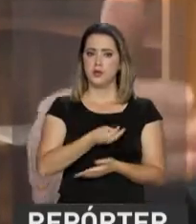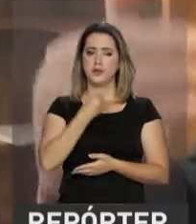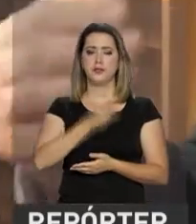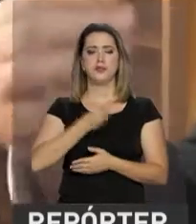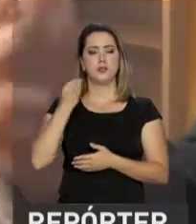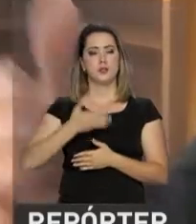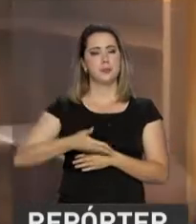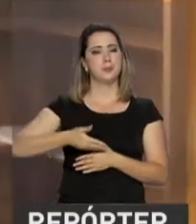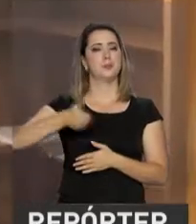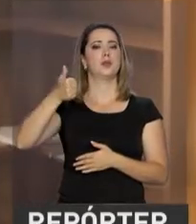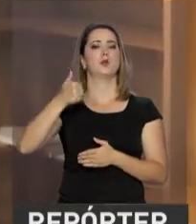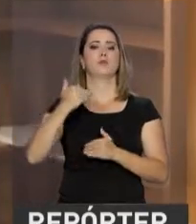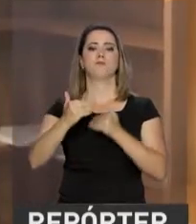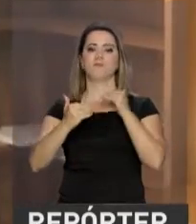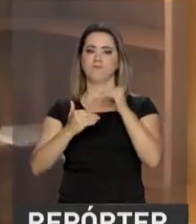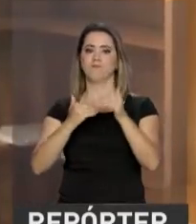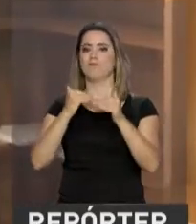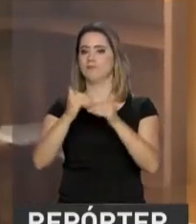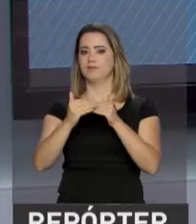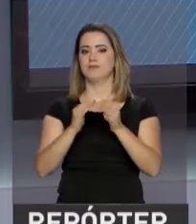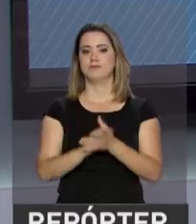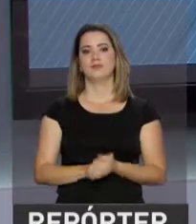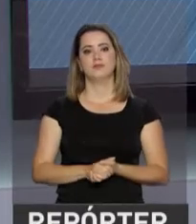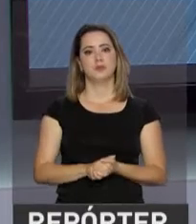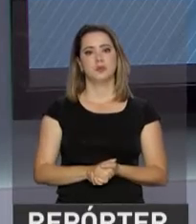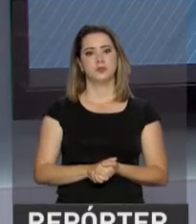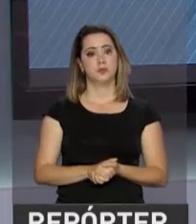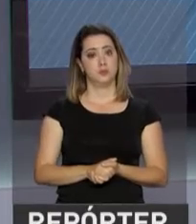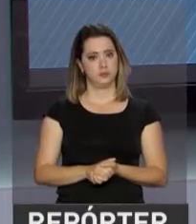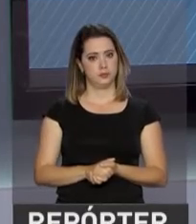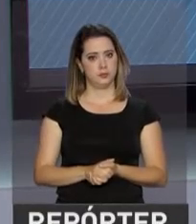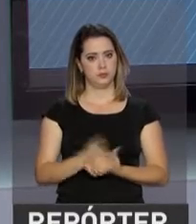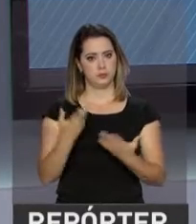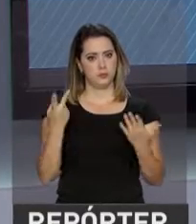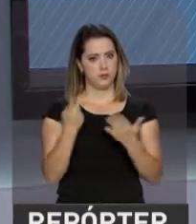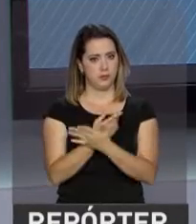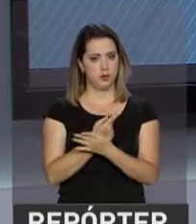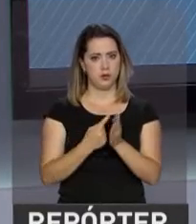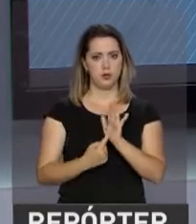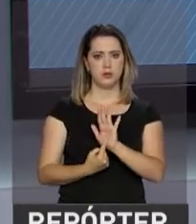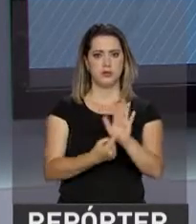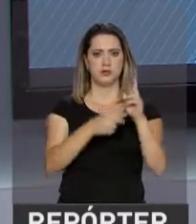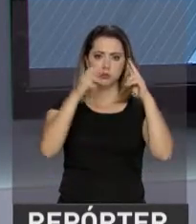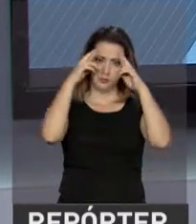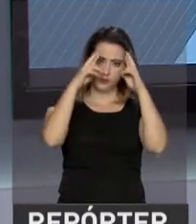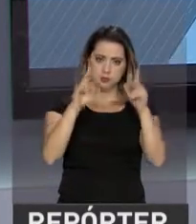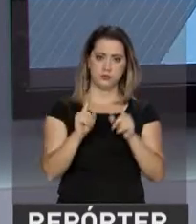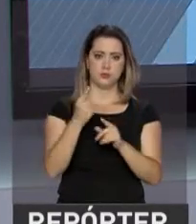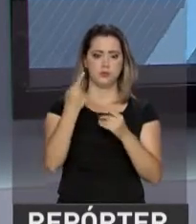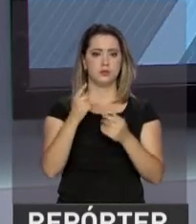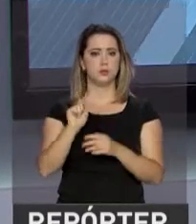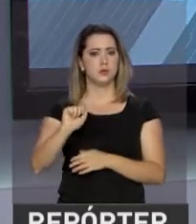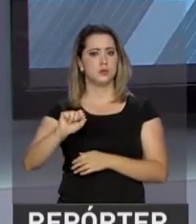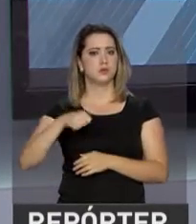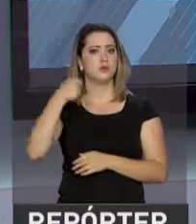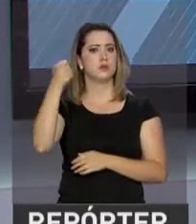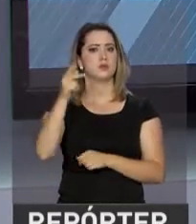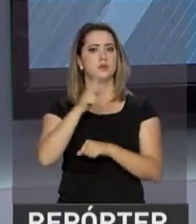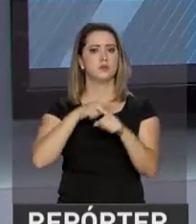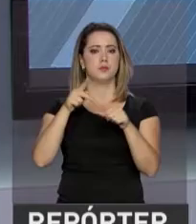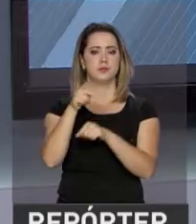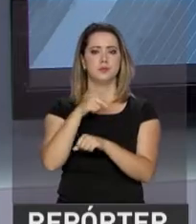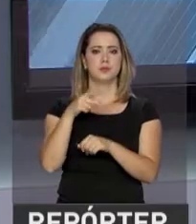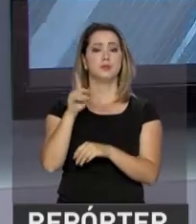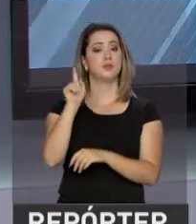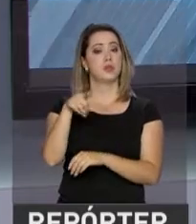vida, devagar, vai aumentar. Uma tradição que demonstra o respeito a um dos maiores